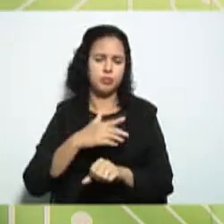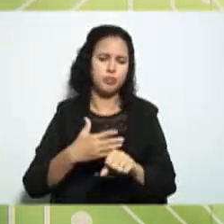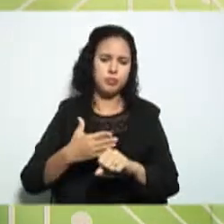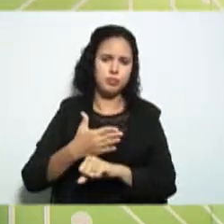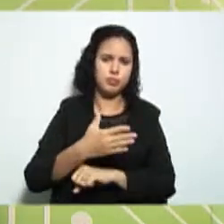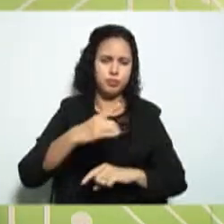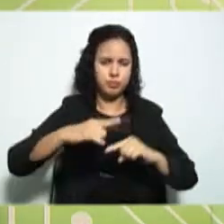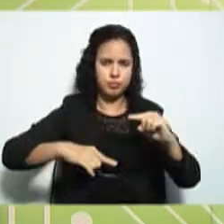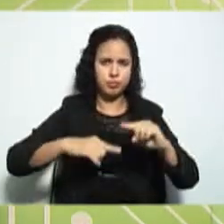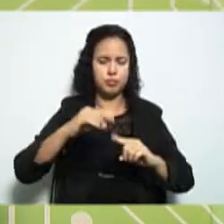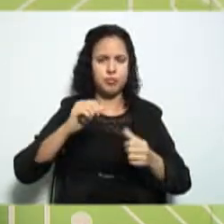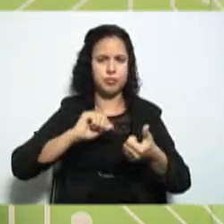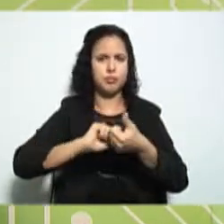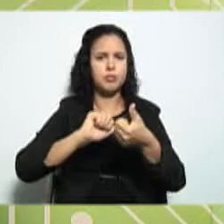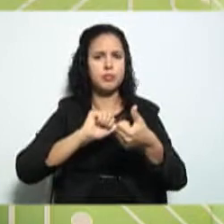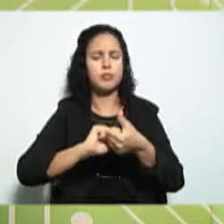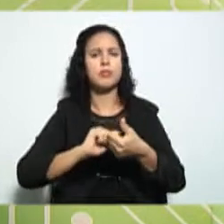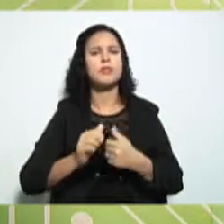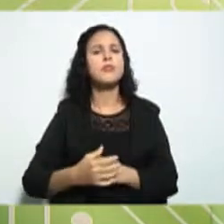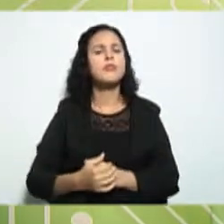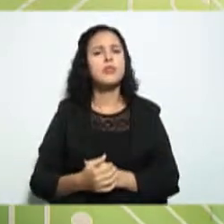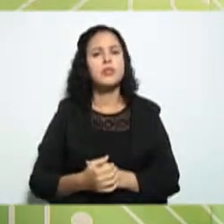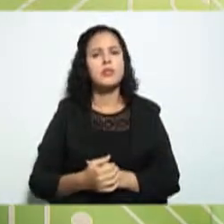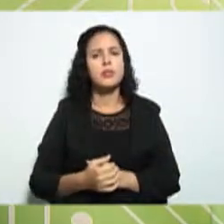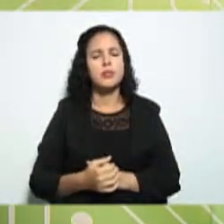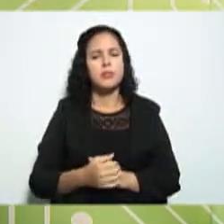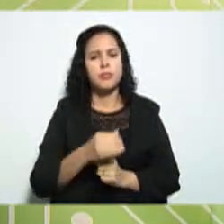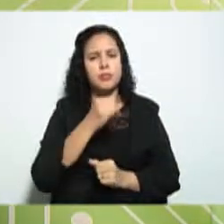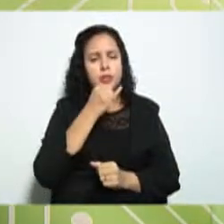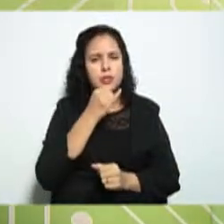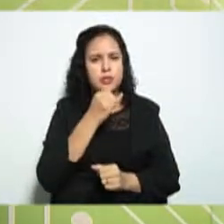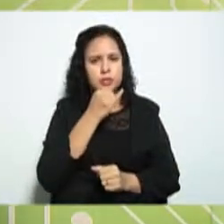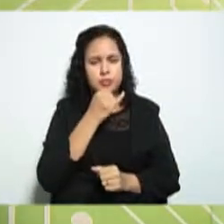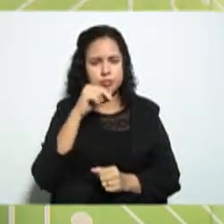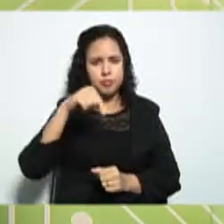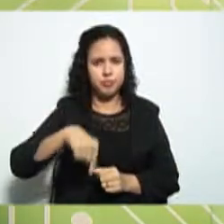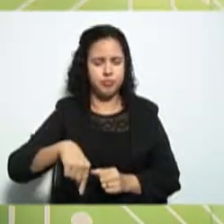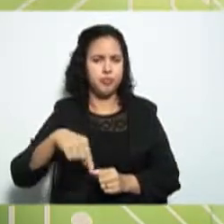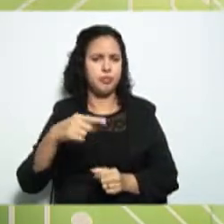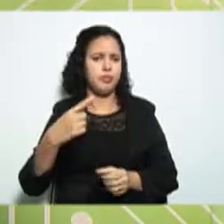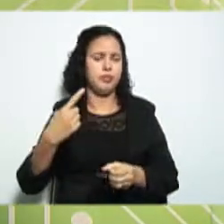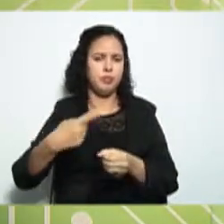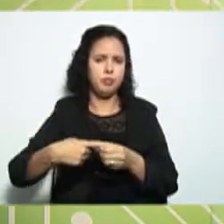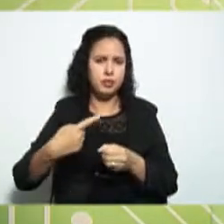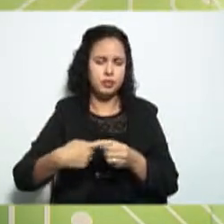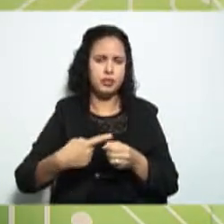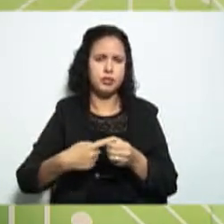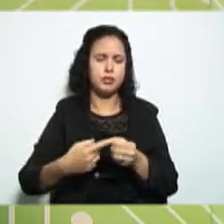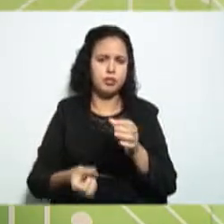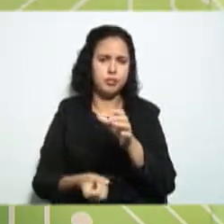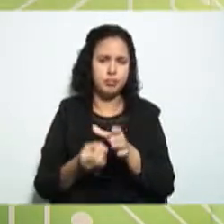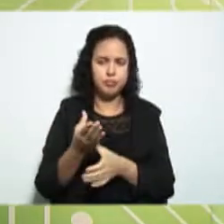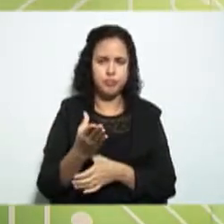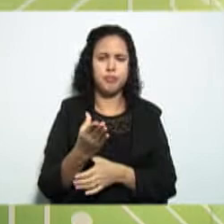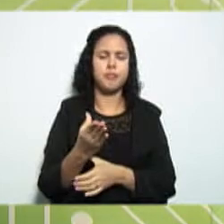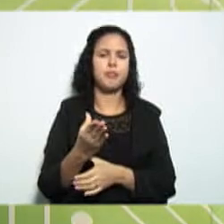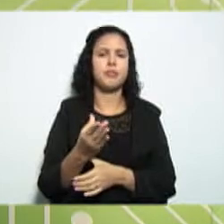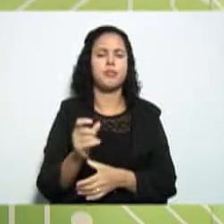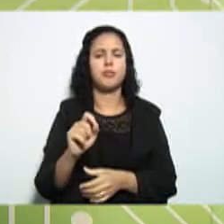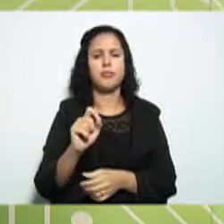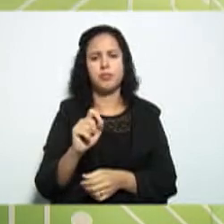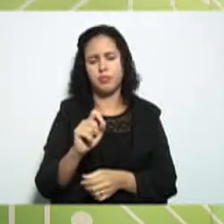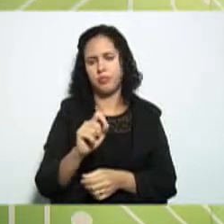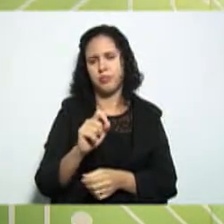gente, se surge um laticínio cooperativa no nosso município. Ele vai beneficiar o leite, vai fazer iogurtes, queijos,